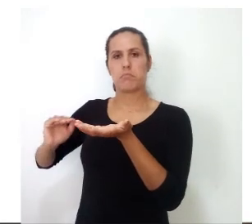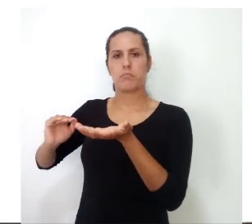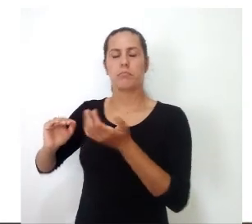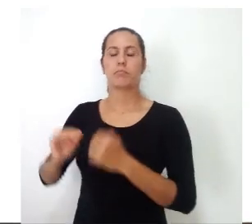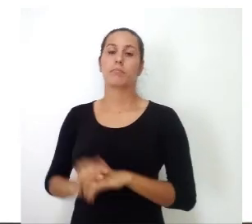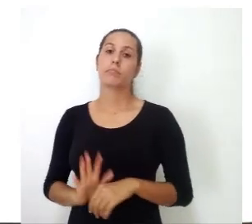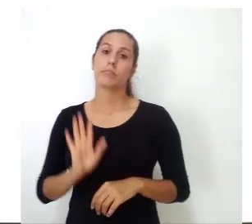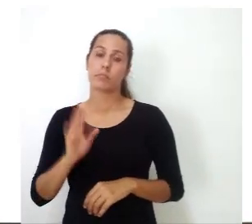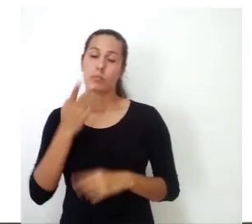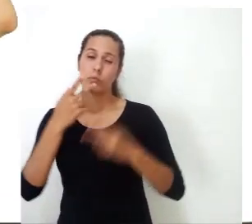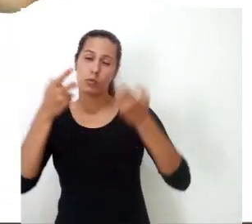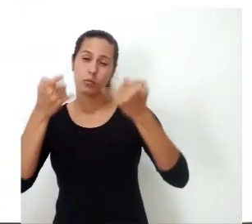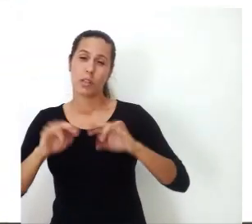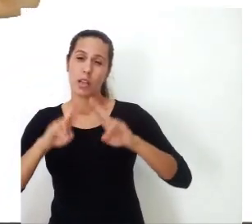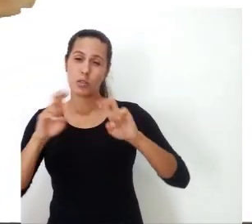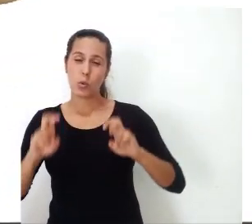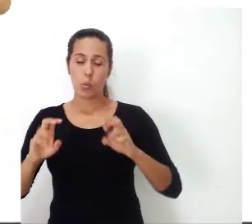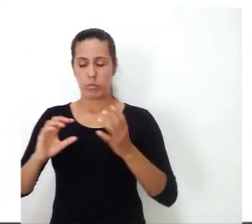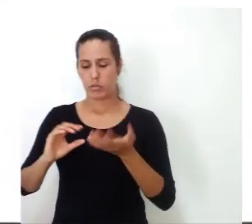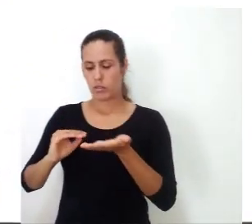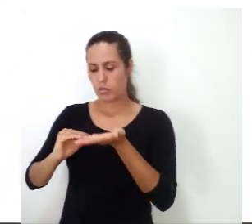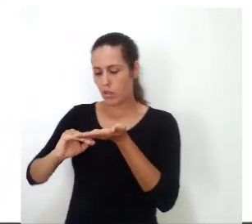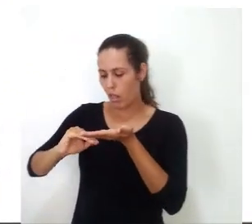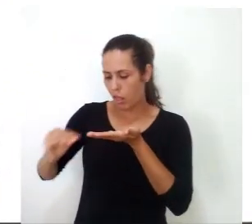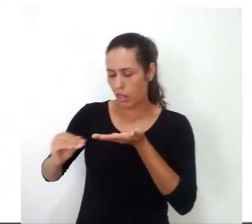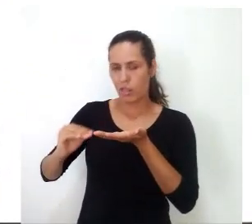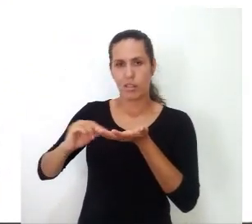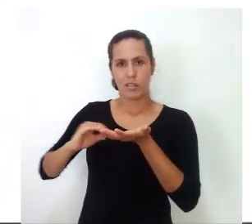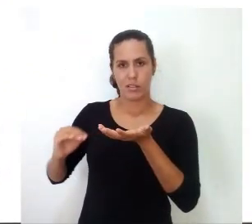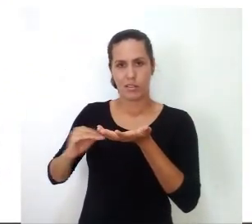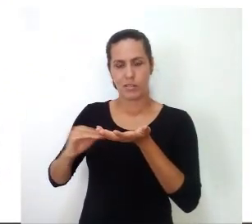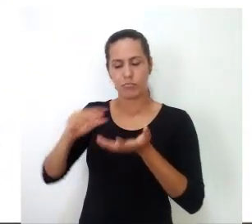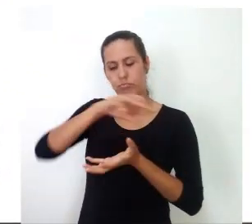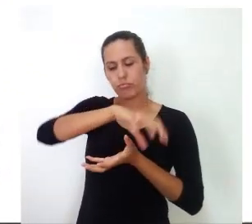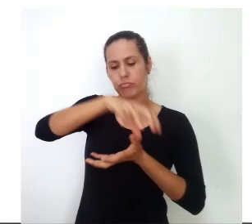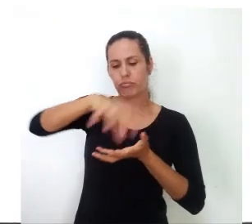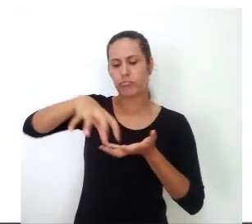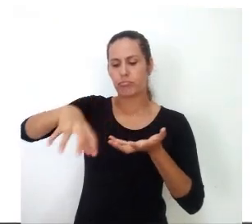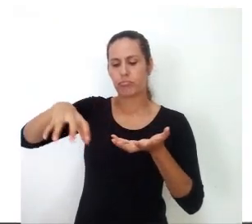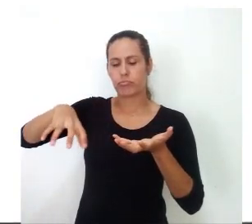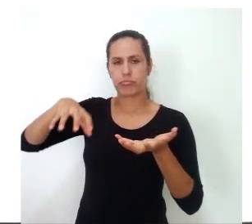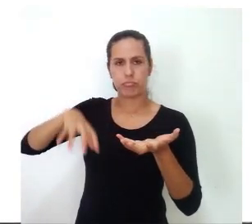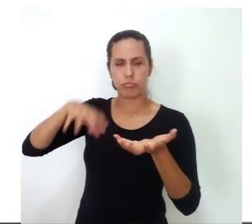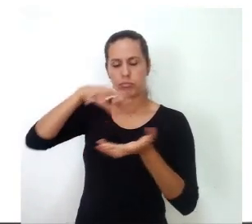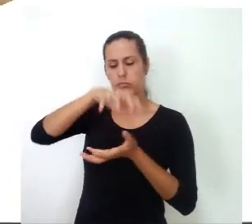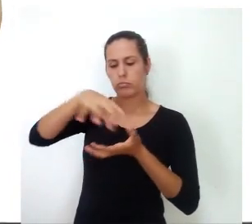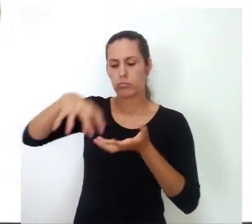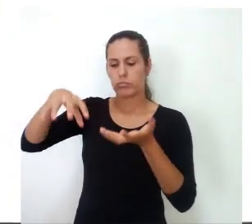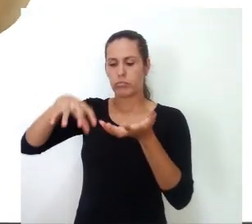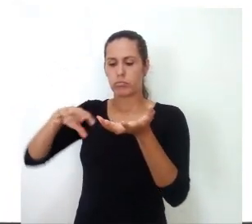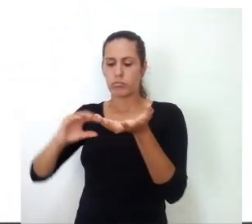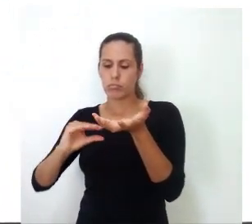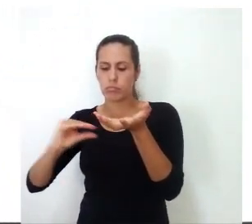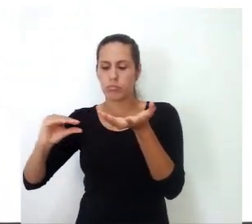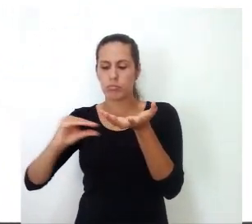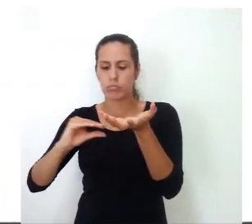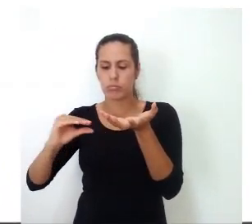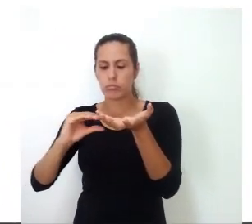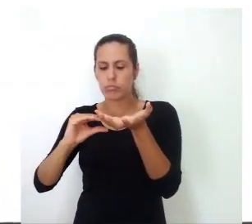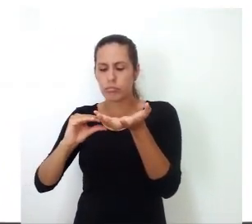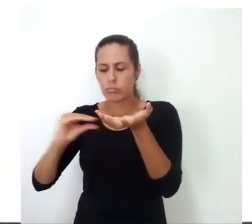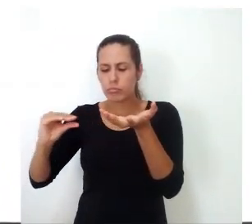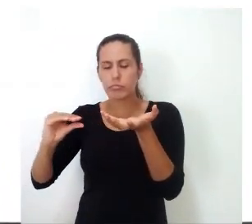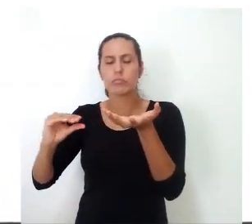vai falar dessa fragmentação, desse corte que sofreu os continentes, que ficam